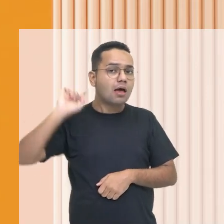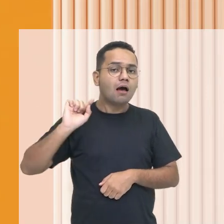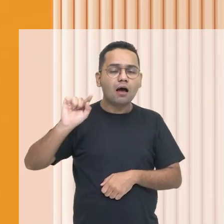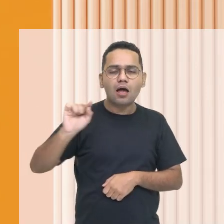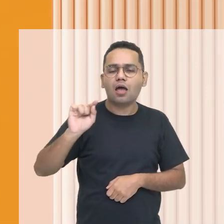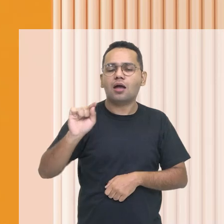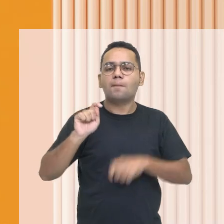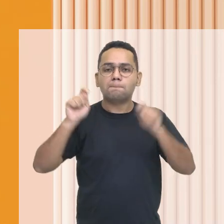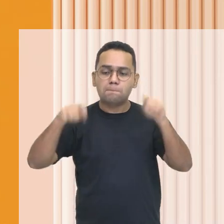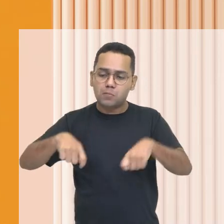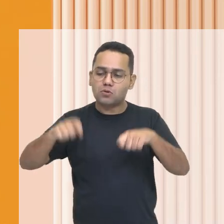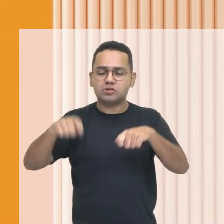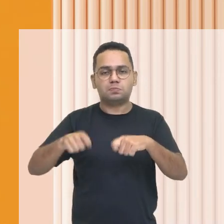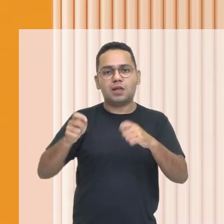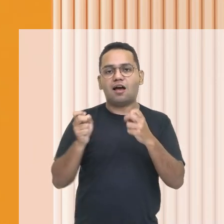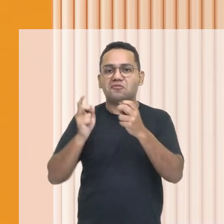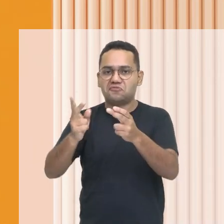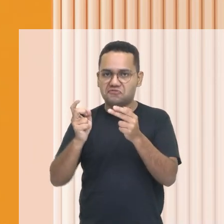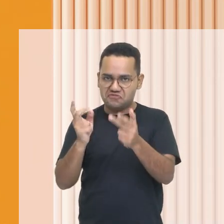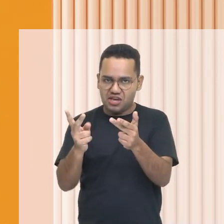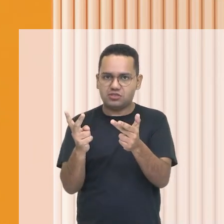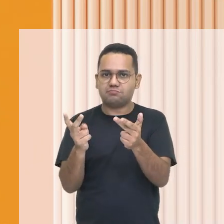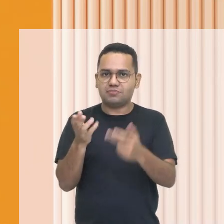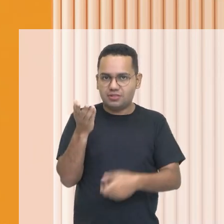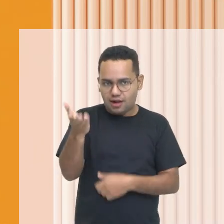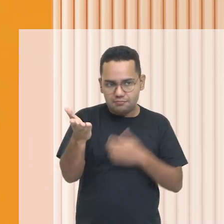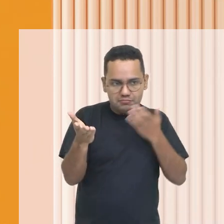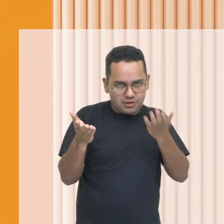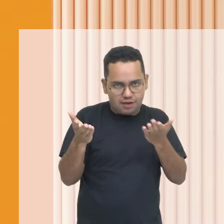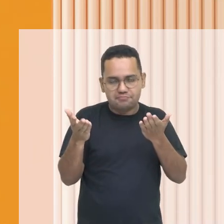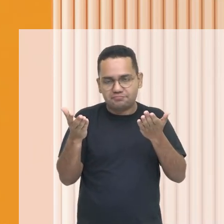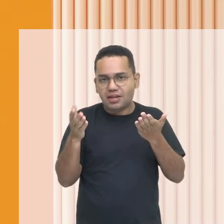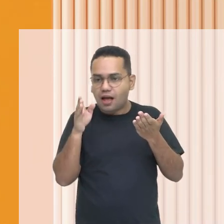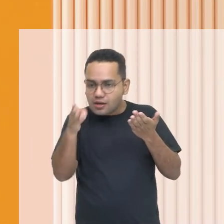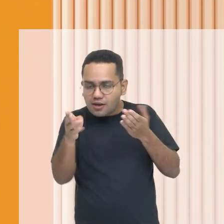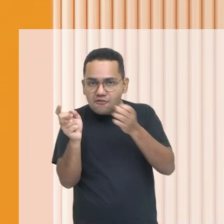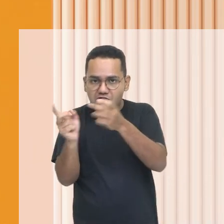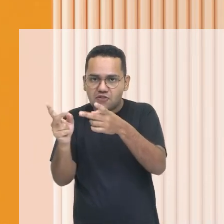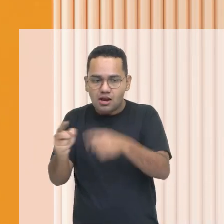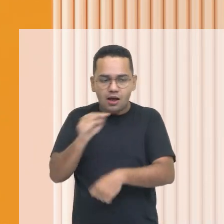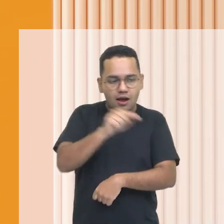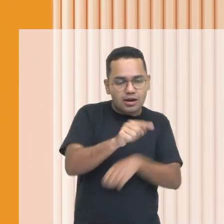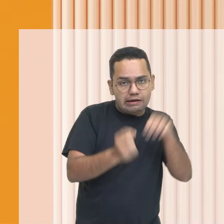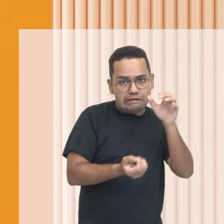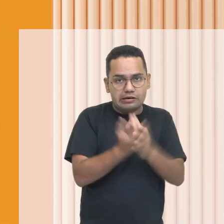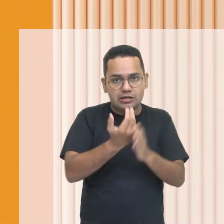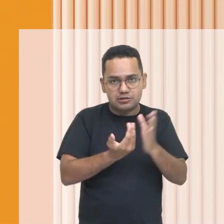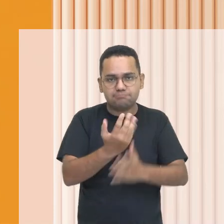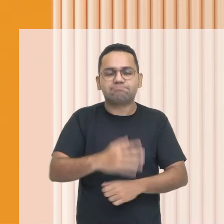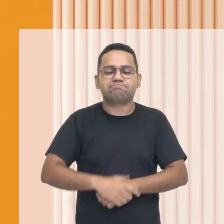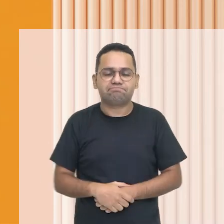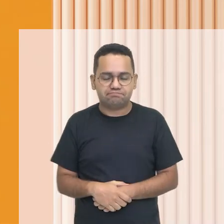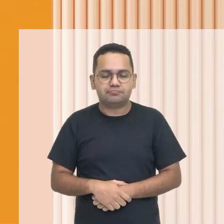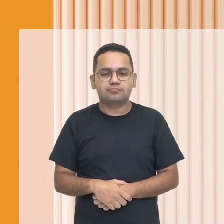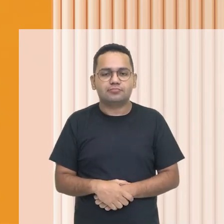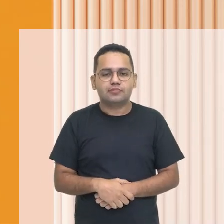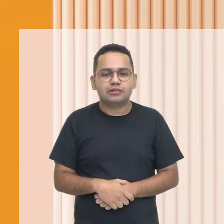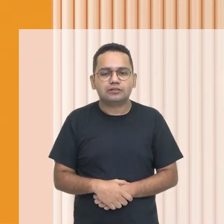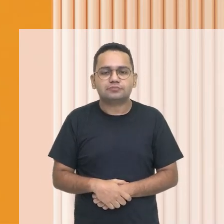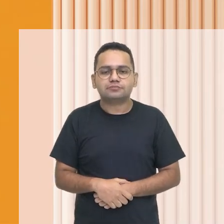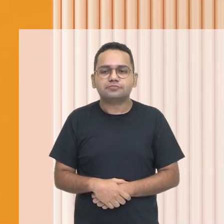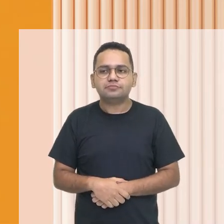Então essas duas cidades, elas vão acumular muita riqueza e a